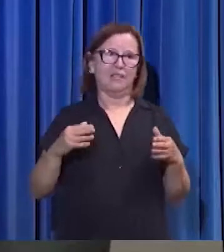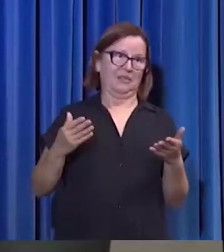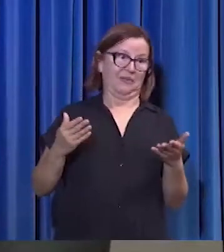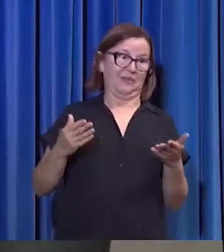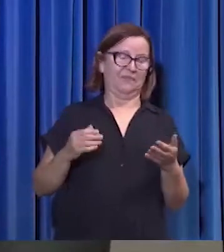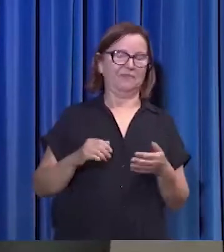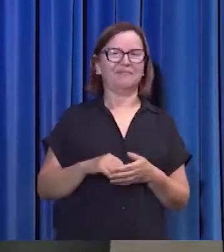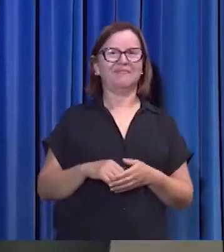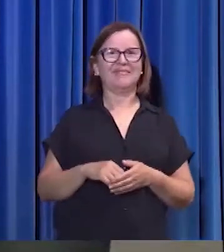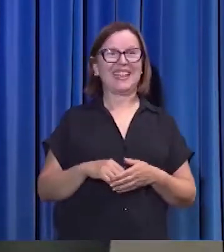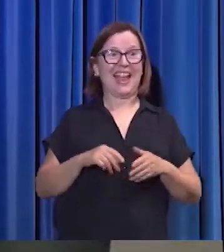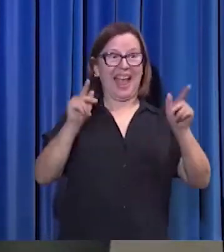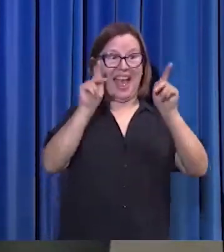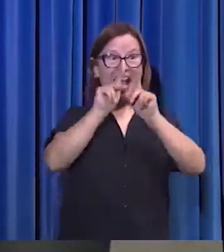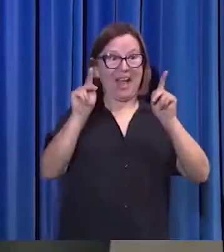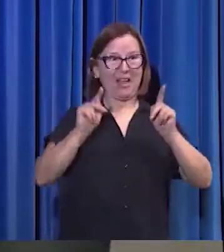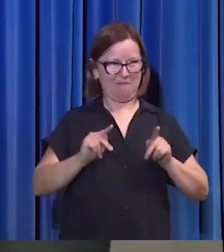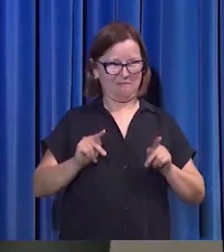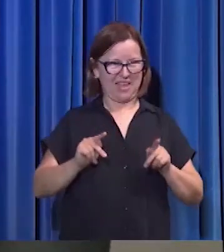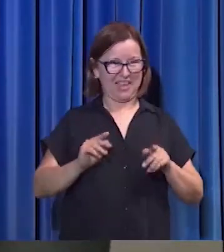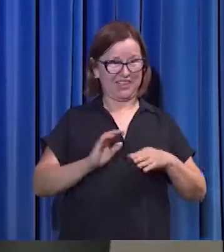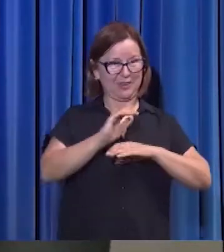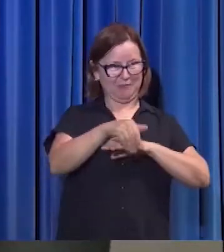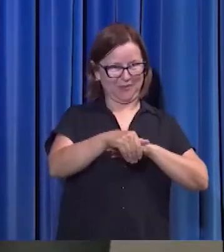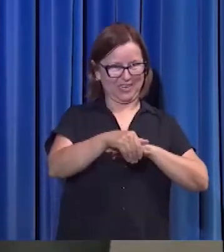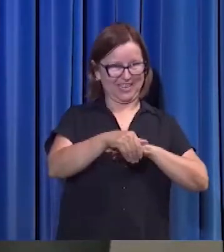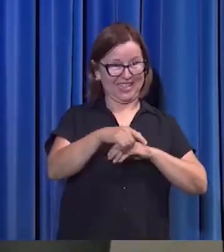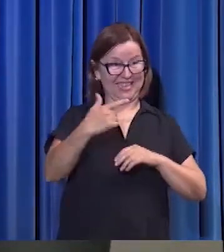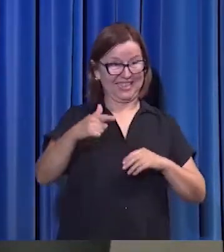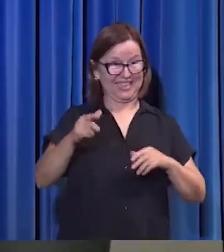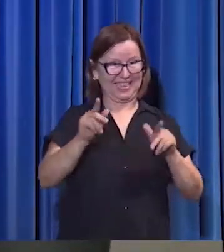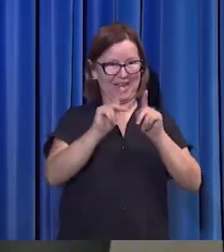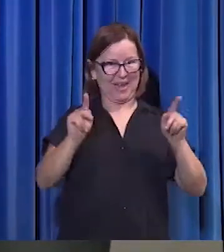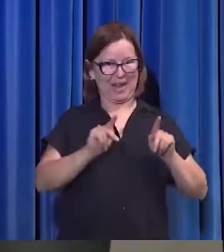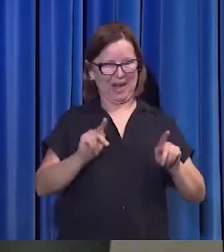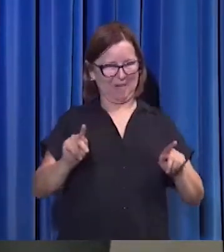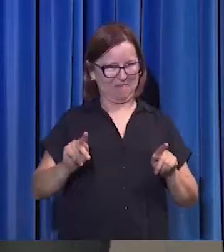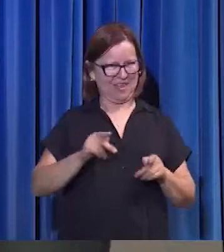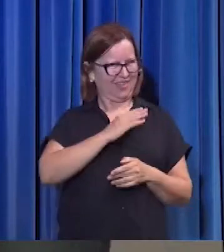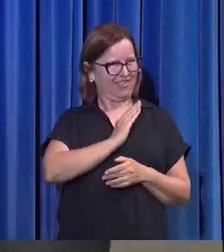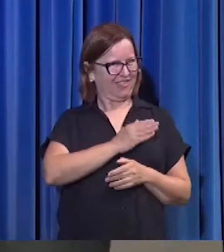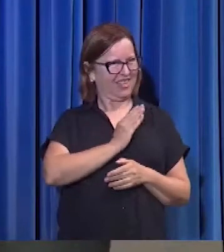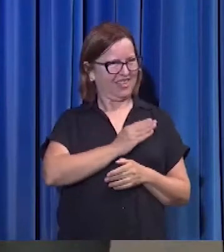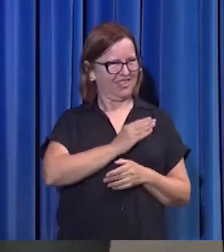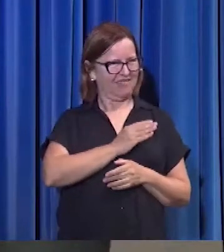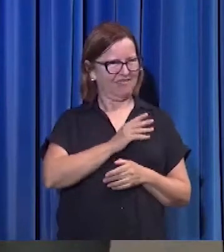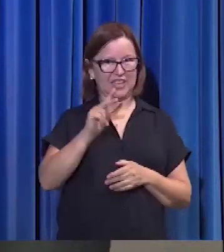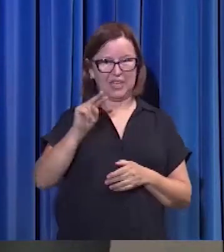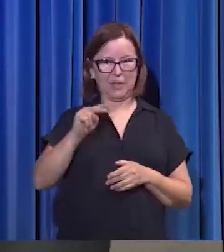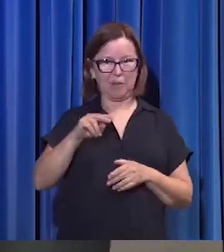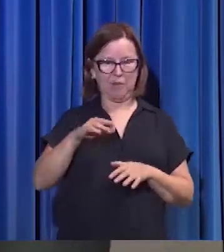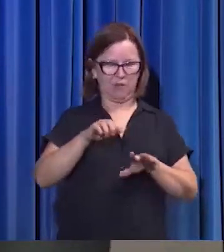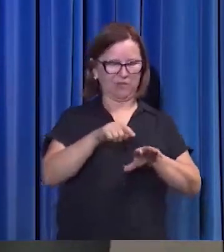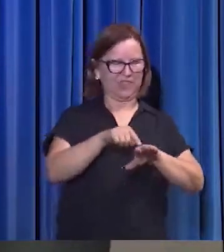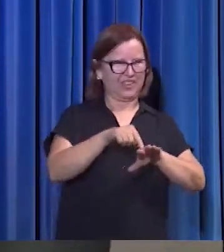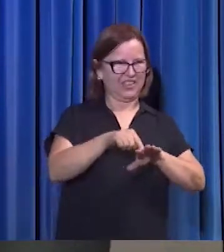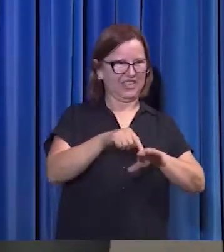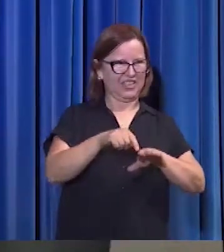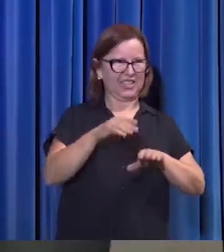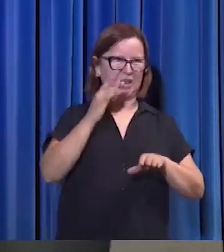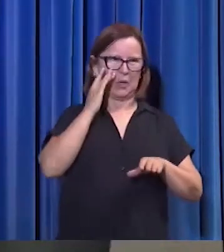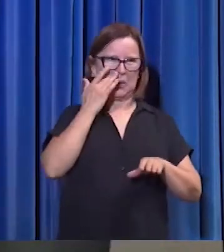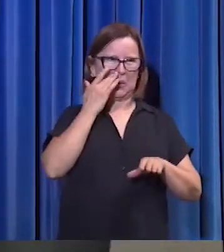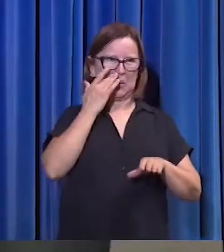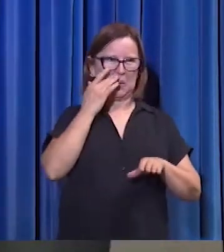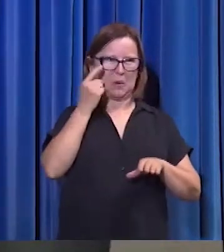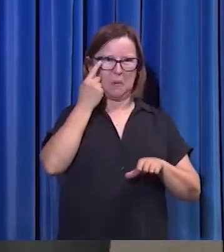A paz exterior sem a paz interior é um chinelo de ouro num pé com reumatismo.